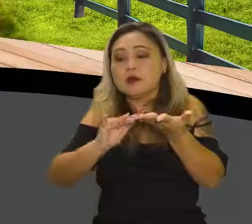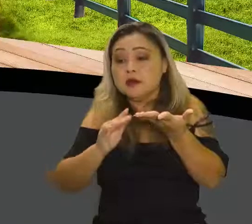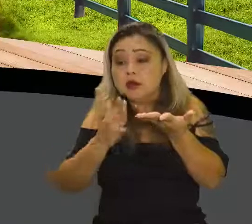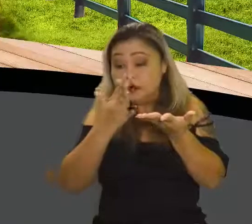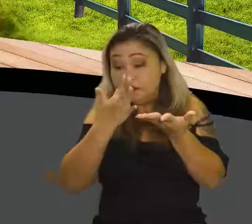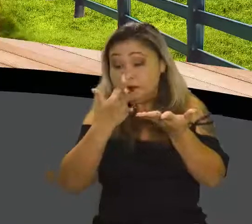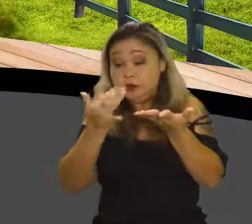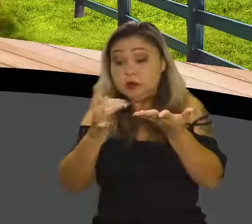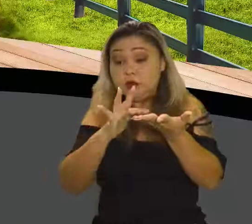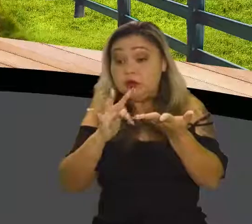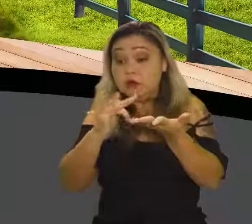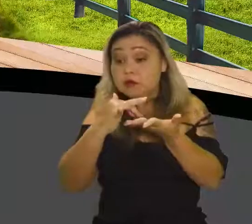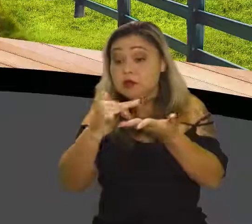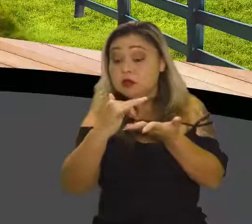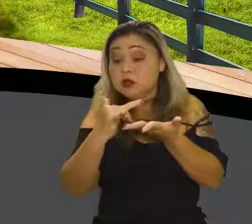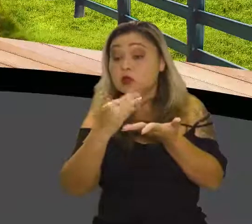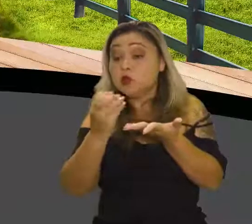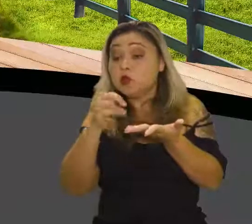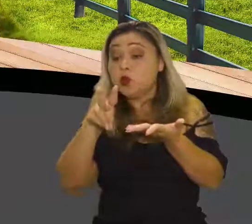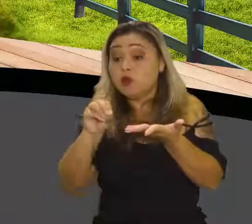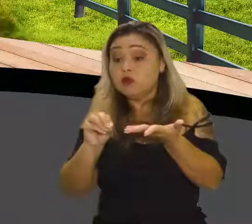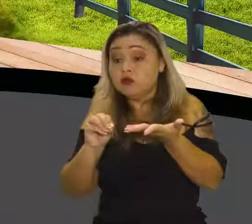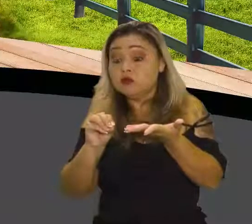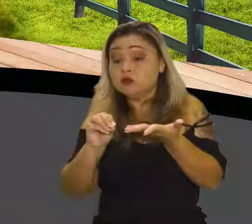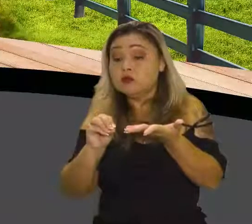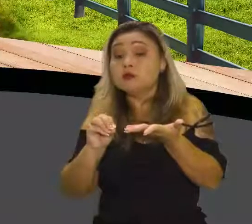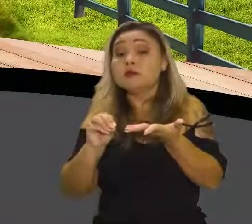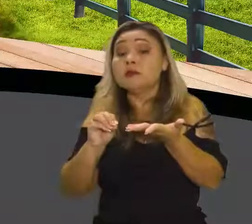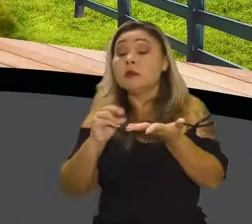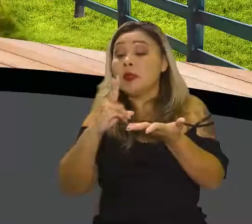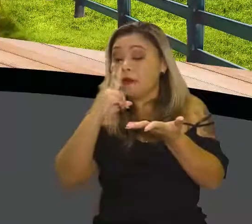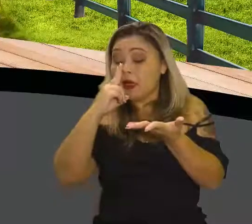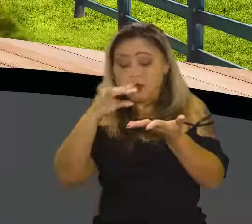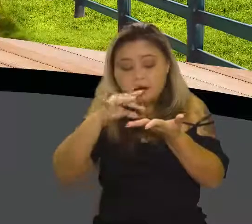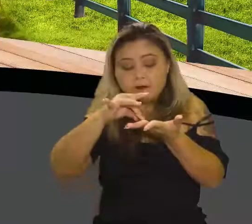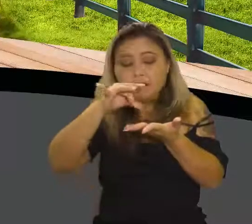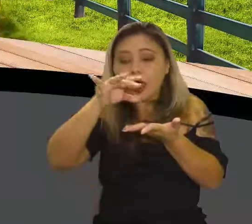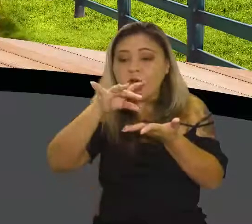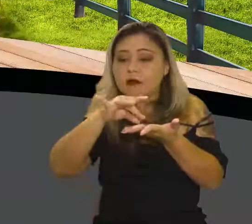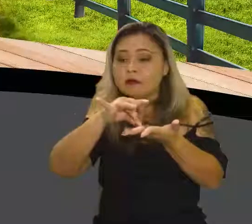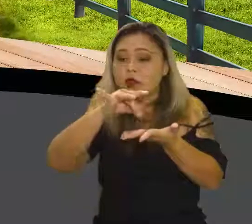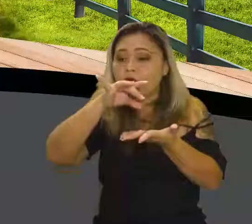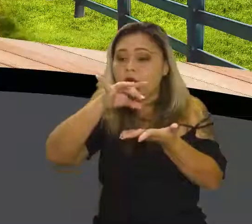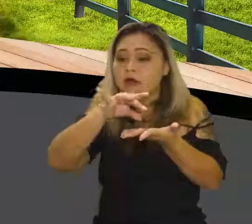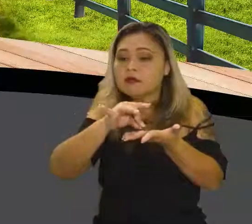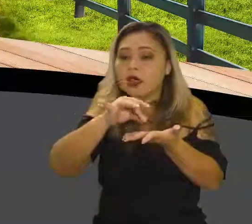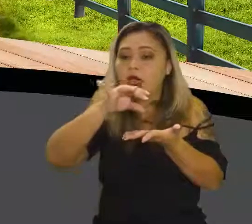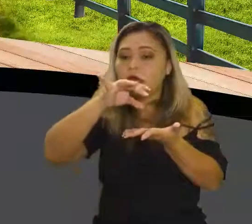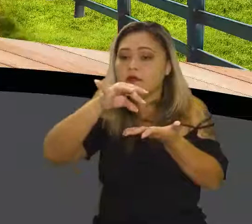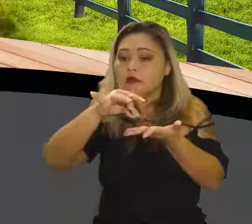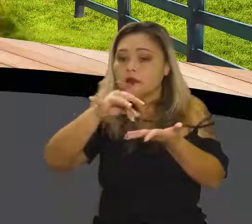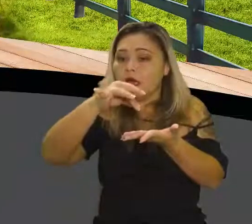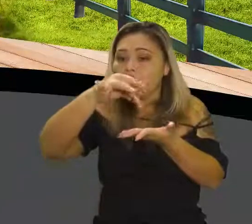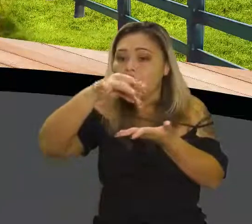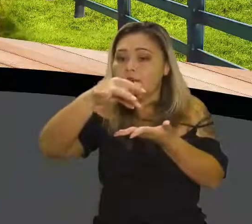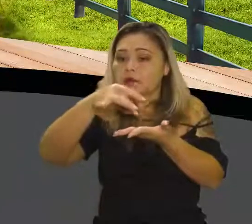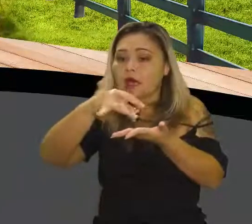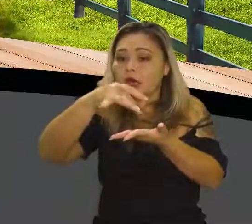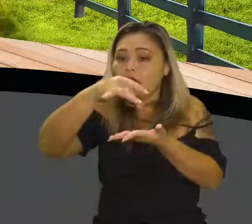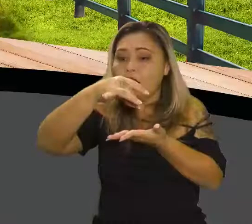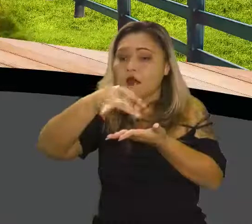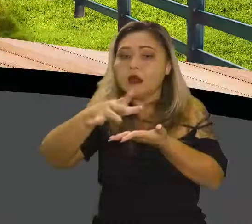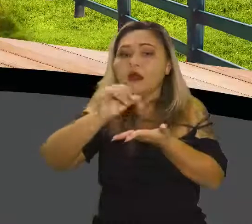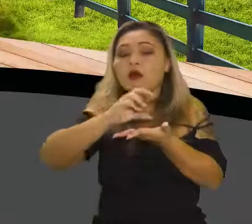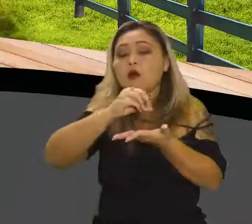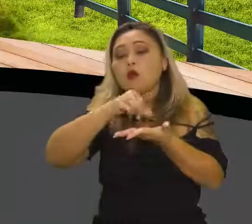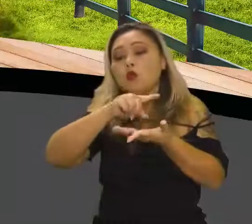galinha, o pitiu do ovo. Tá ali, ele parece uma mola. Dá uma olhada se ele não está todo torcidinho. É porque o